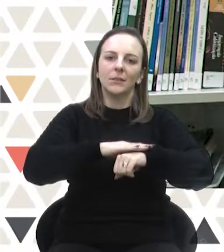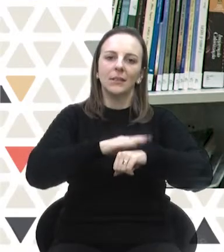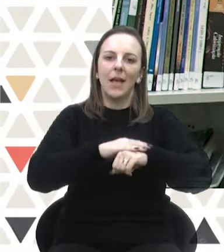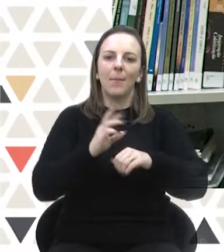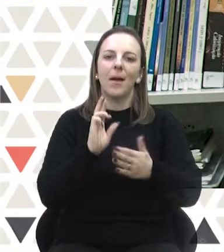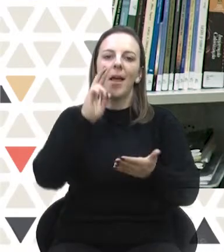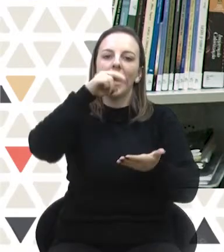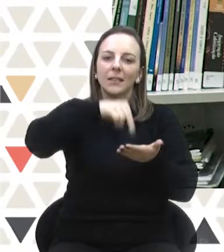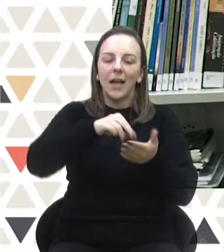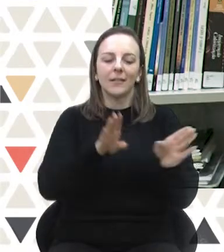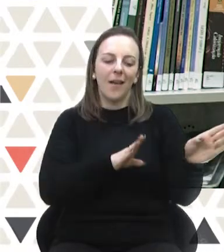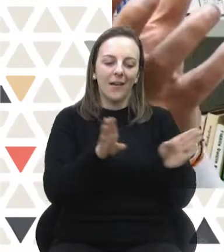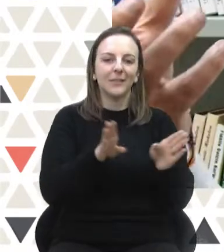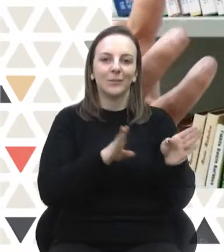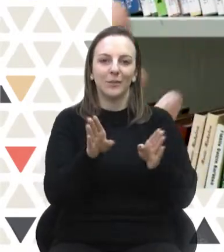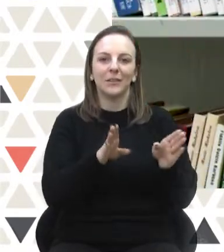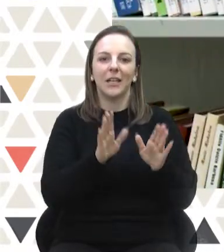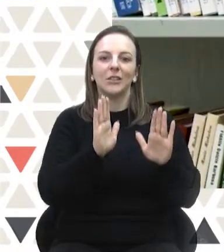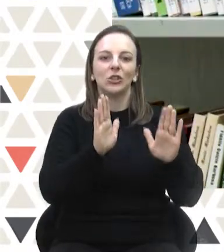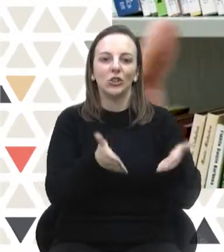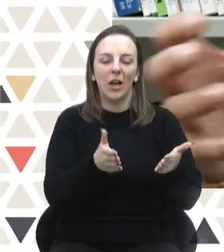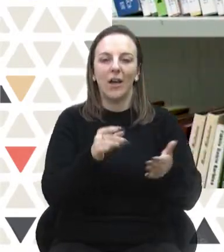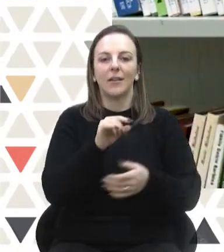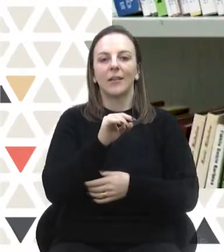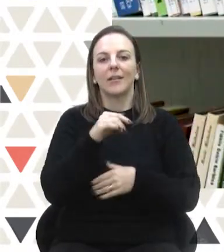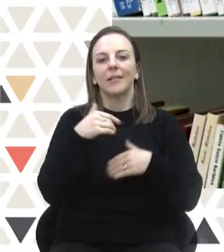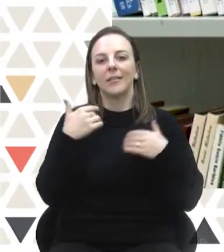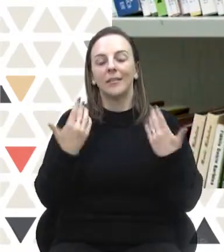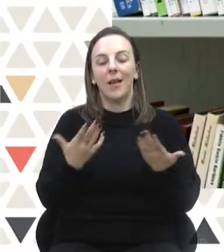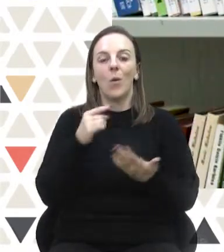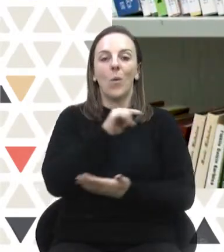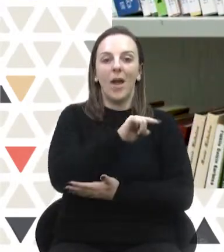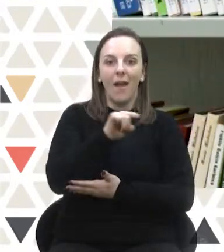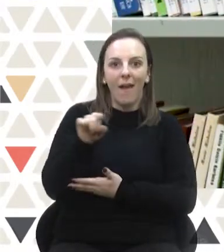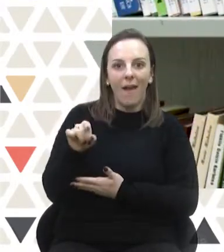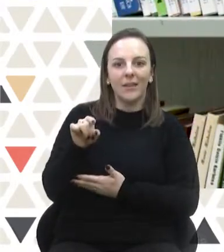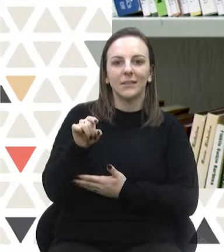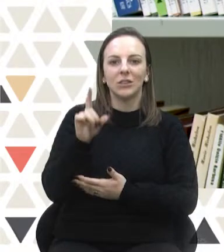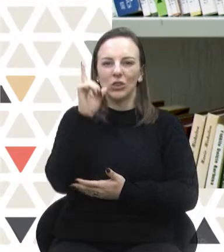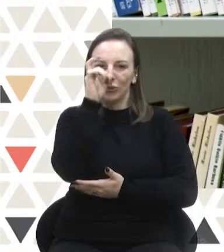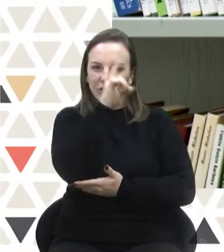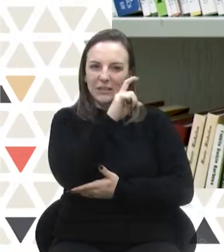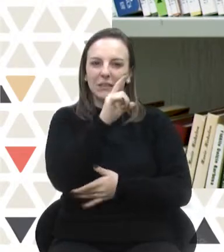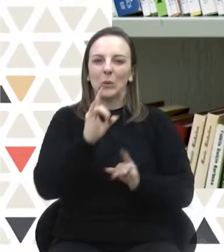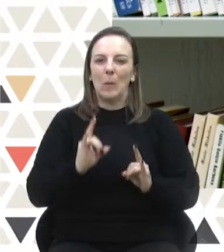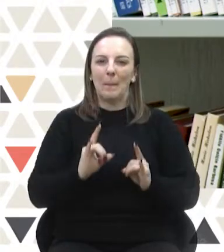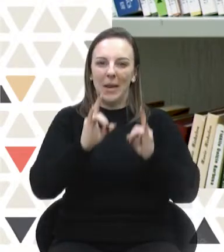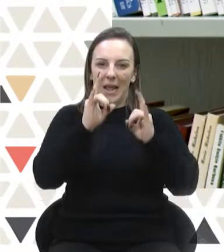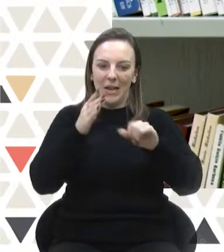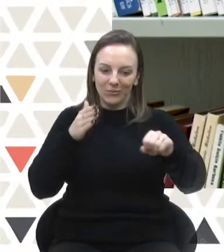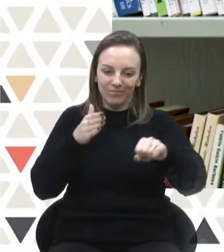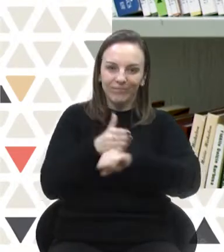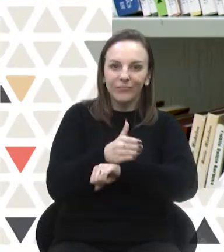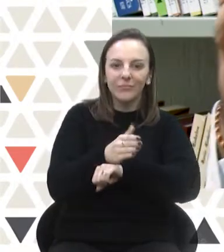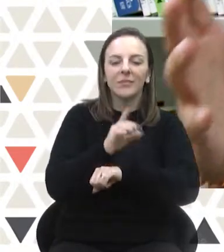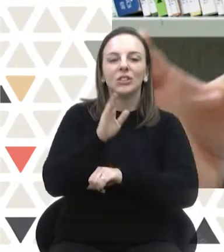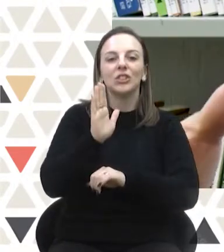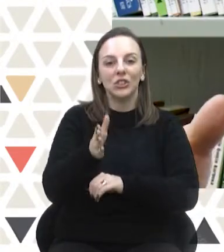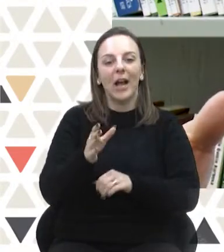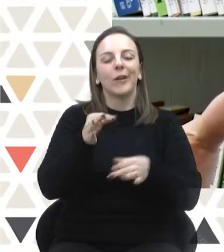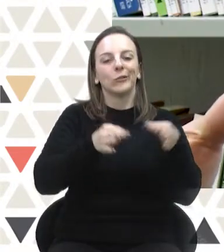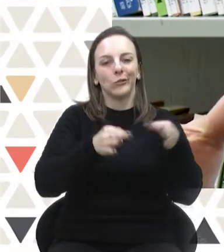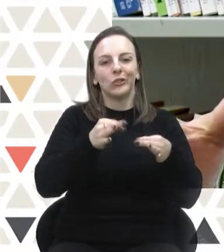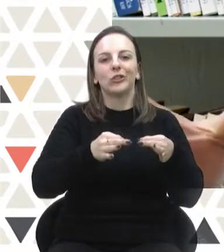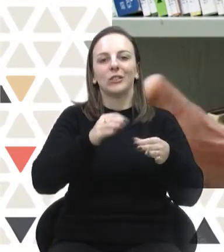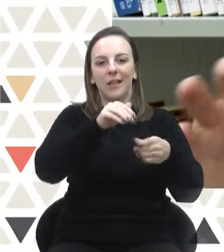do tempo a uma nova realidade para a acessibilidade. Então, essas dificuldades em relação à estrutura dos prédios são conhecidas